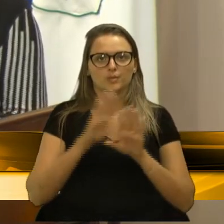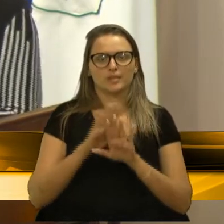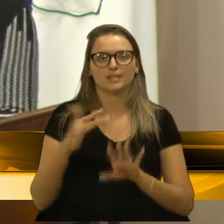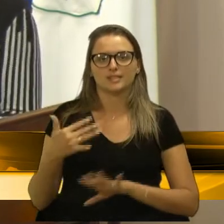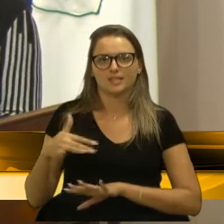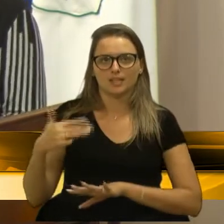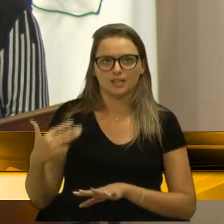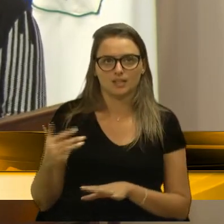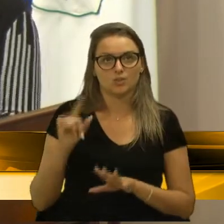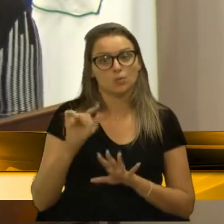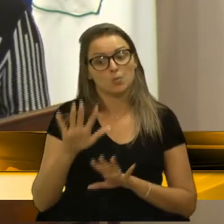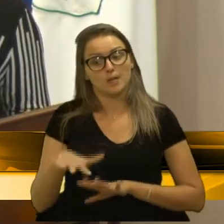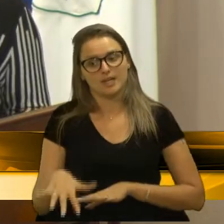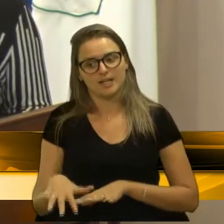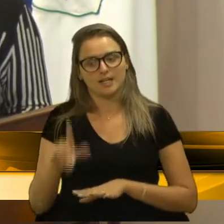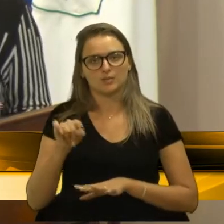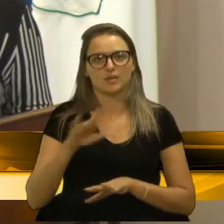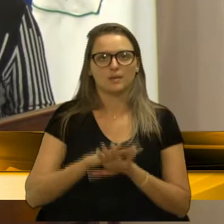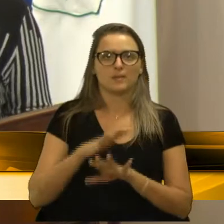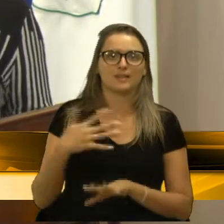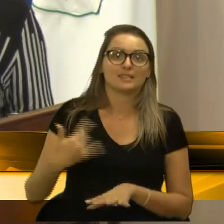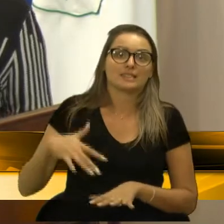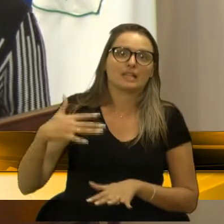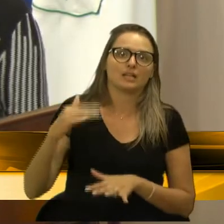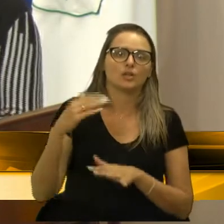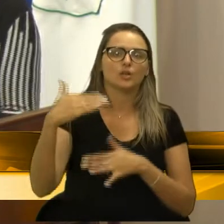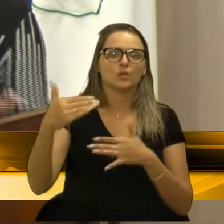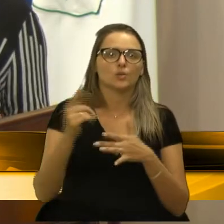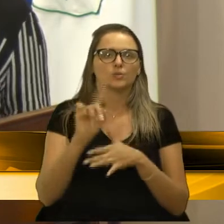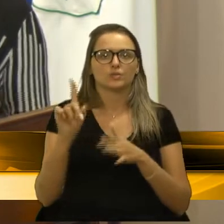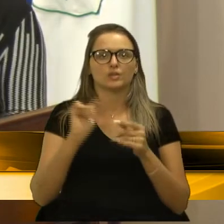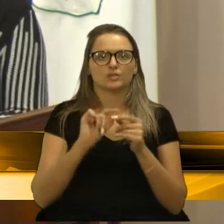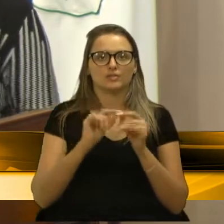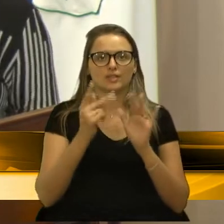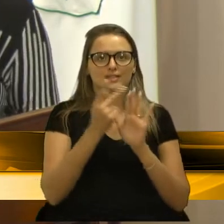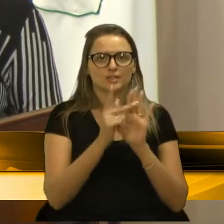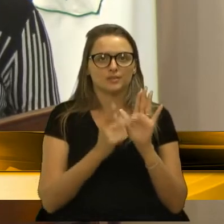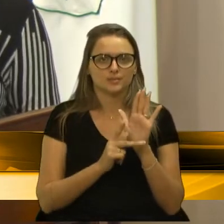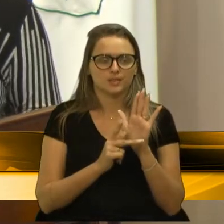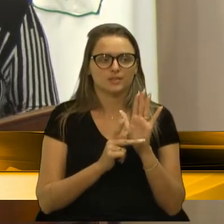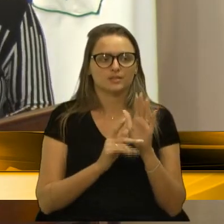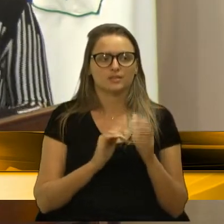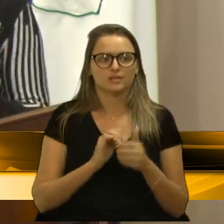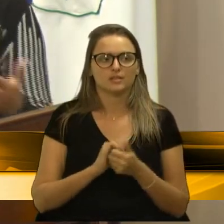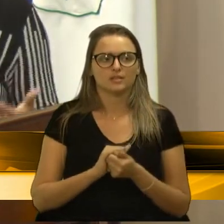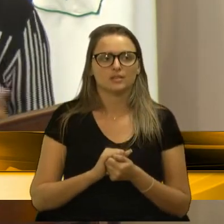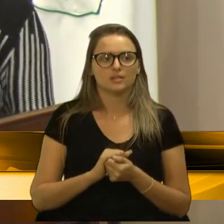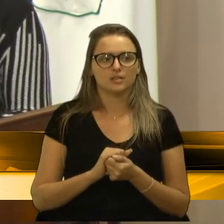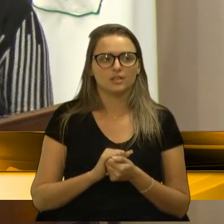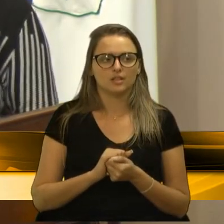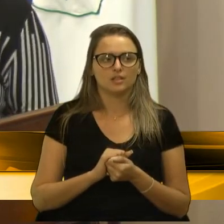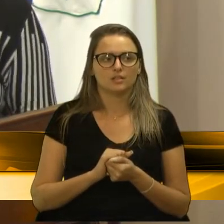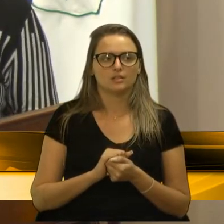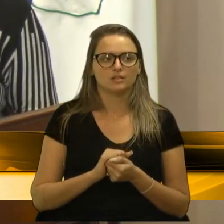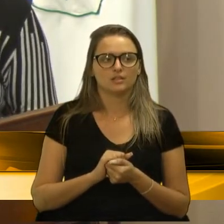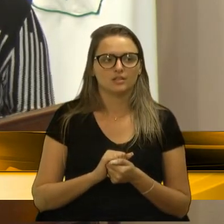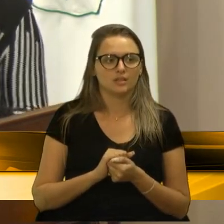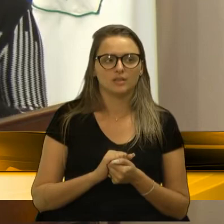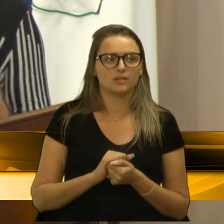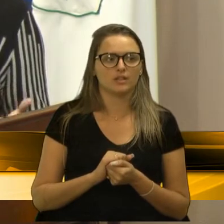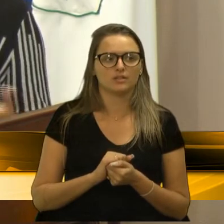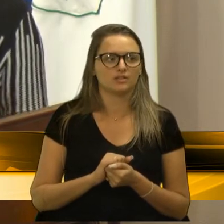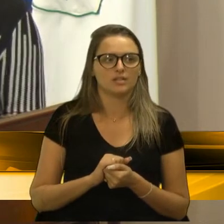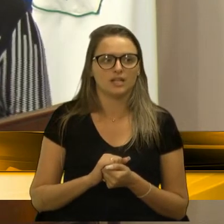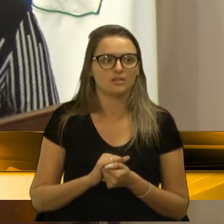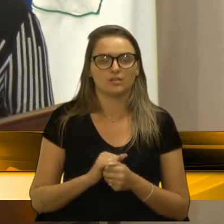É o barato que acaba saindo caro. Quando não se faz o planejamento, se economiza num planejamento, não se